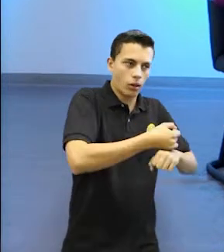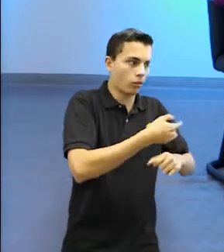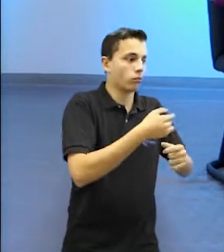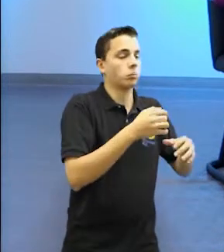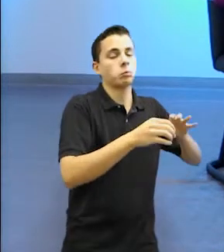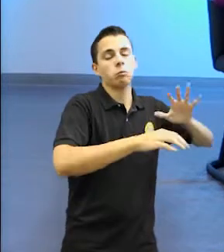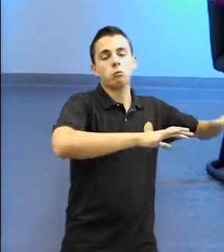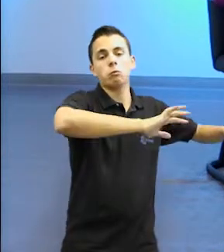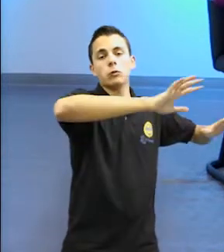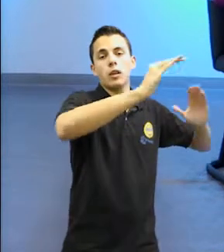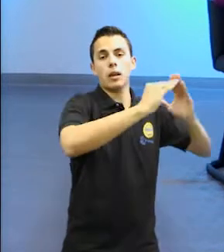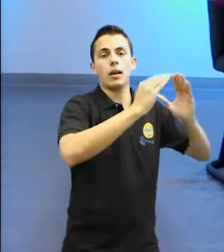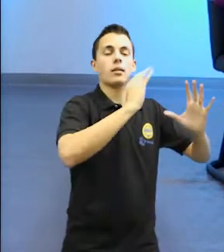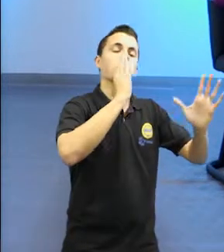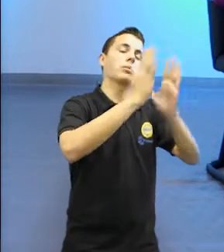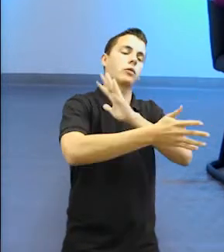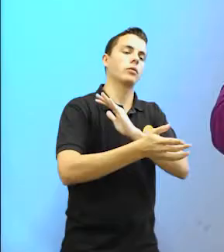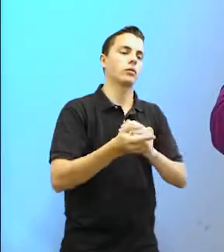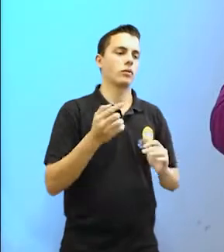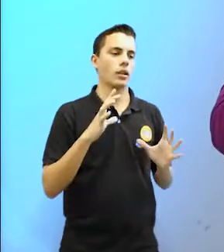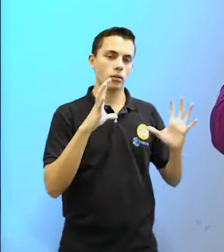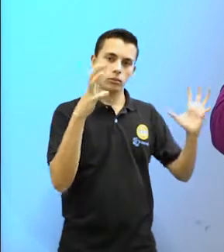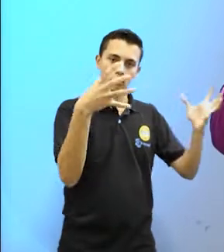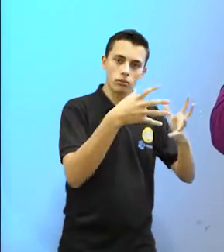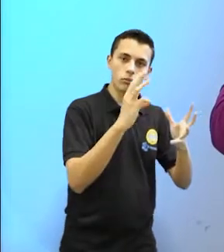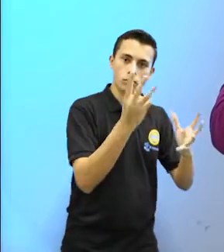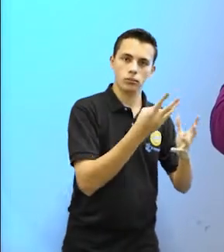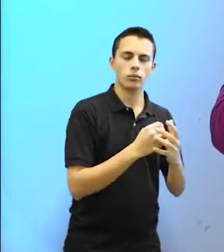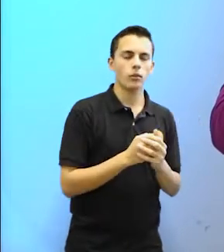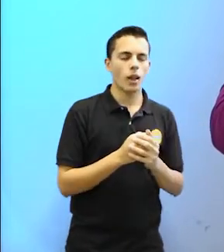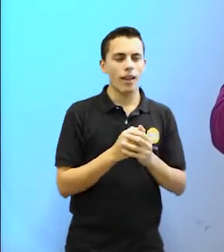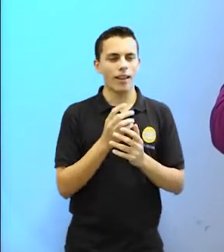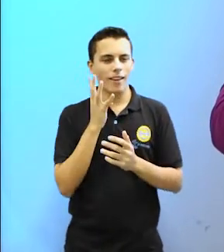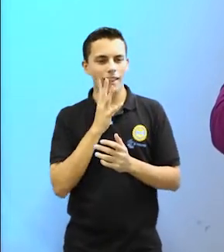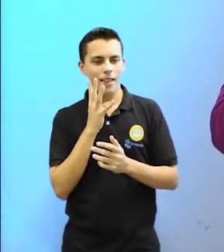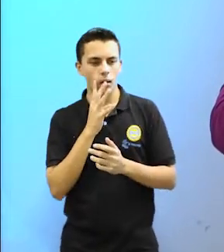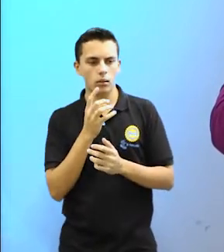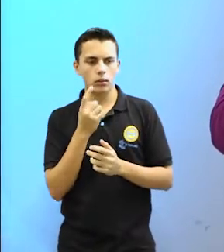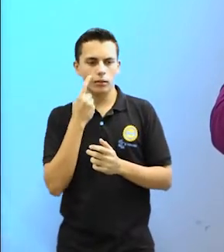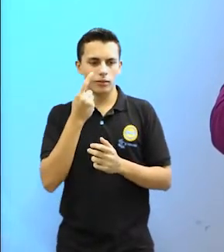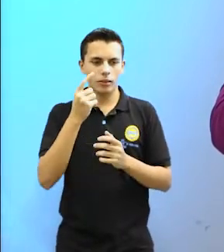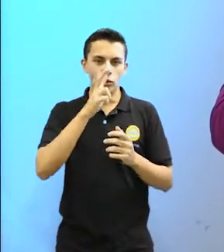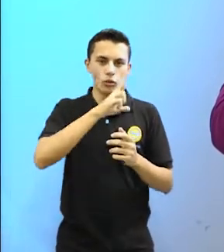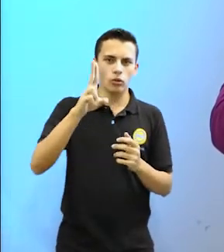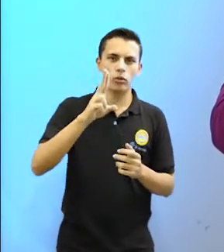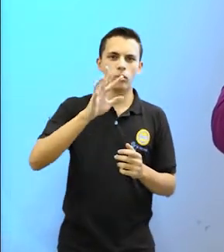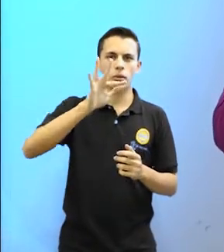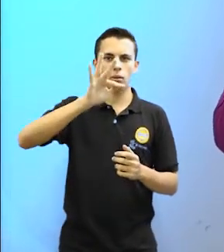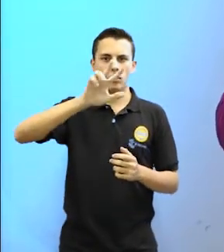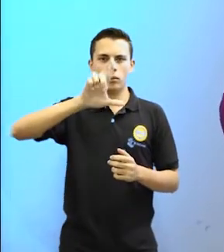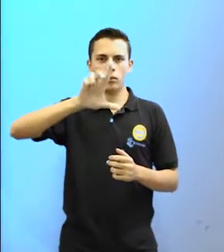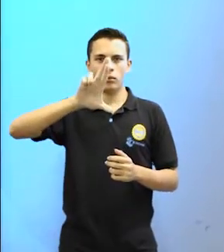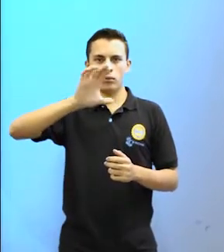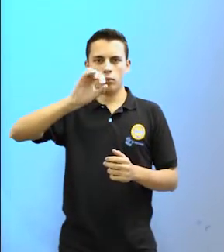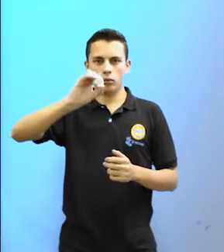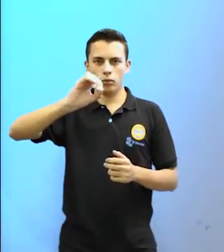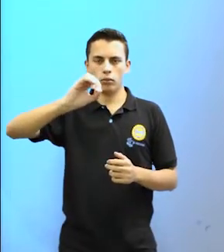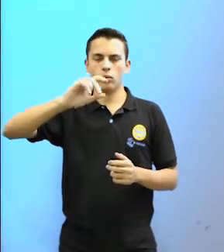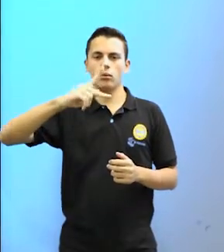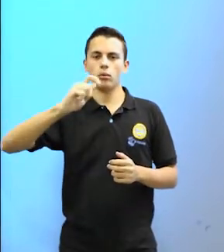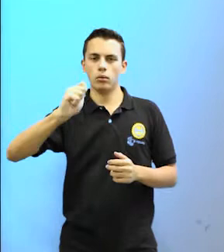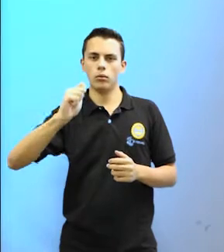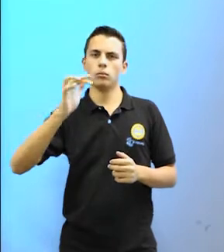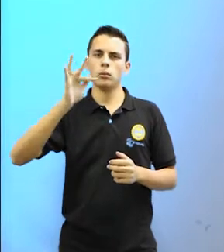papo. Aliás, vamos falar do nome delas, que eu achei uma graça também. Florinda, Tulipe e Rosália. Vamos mais uma